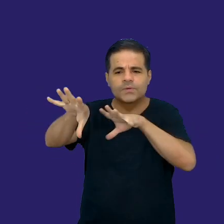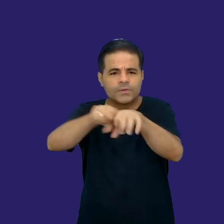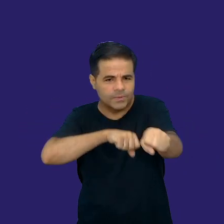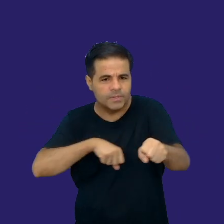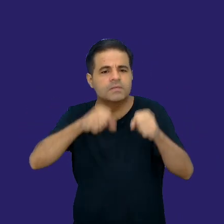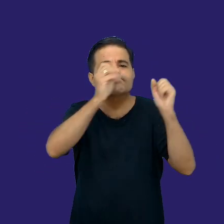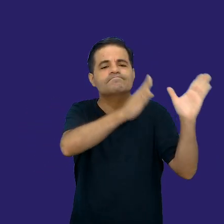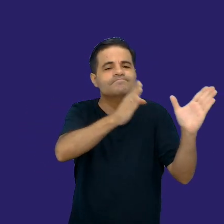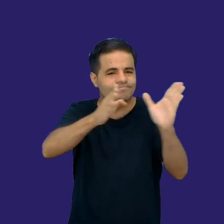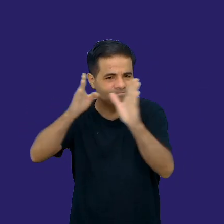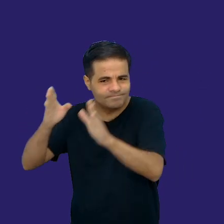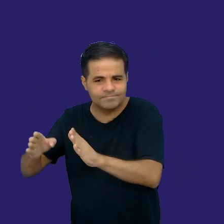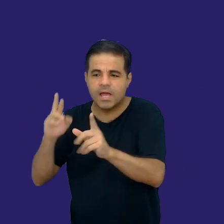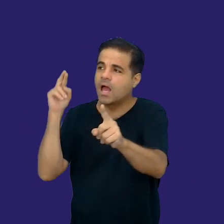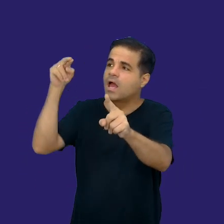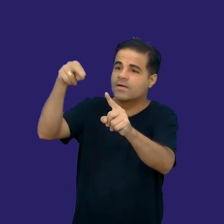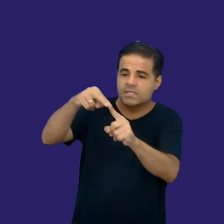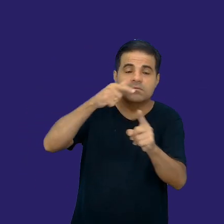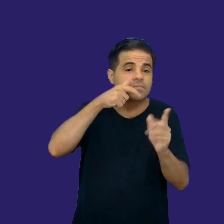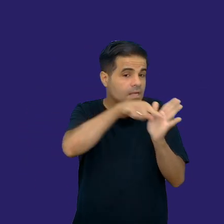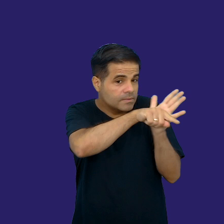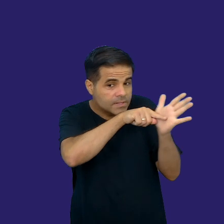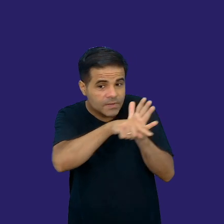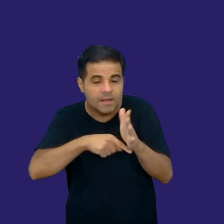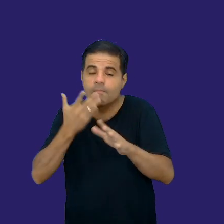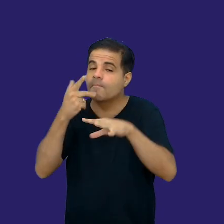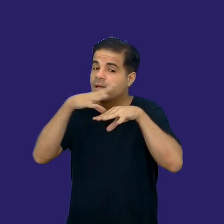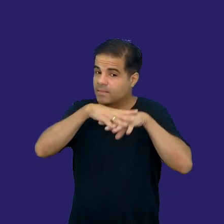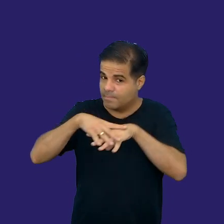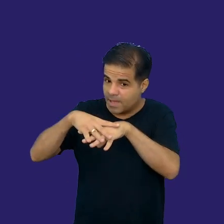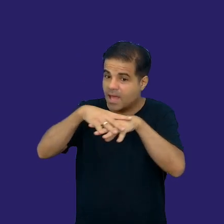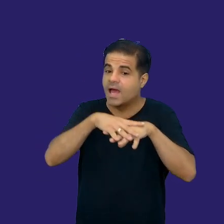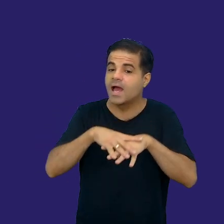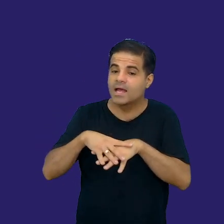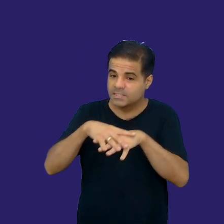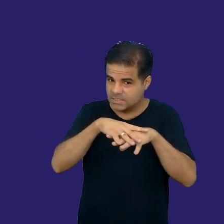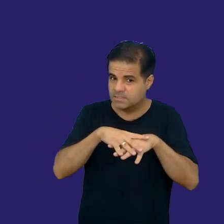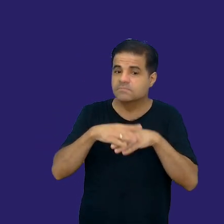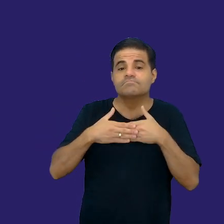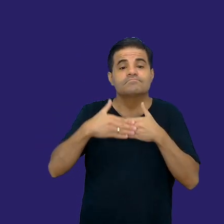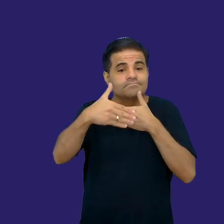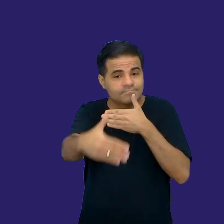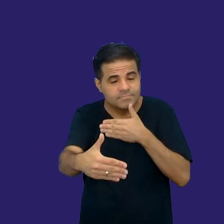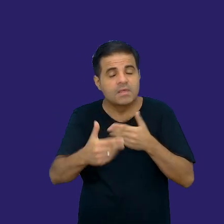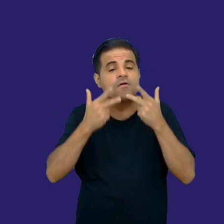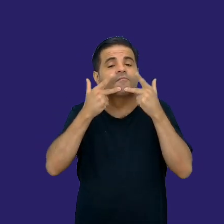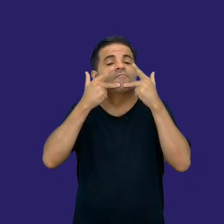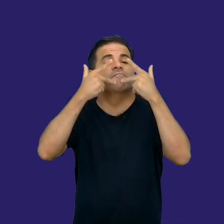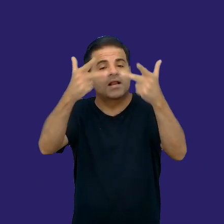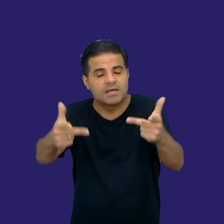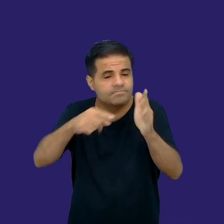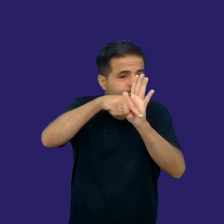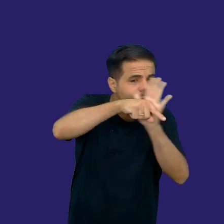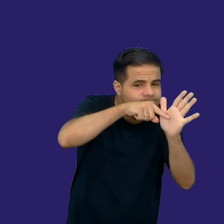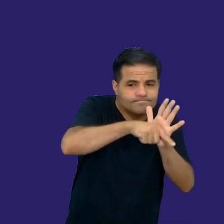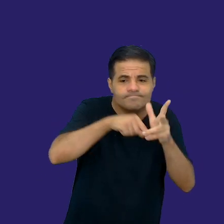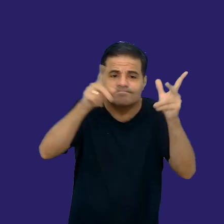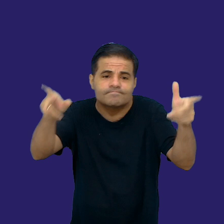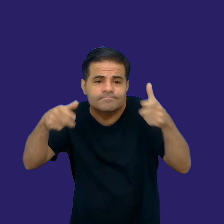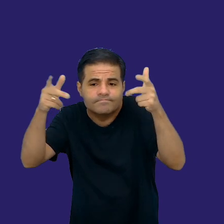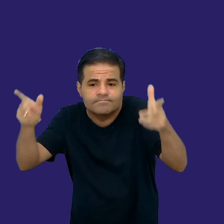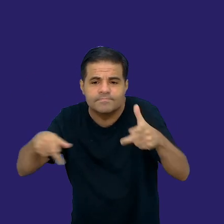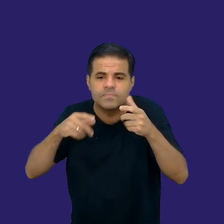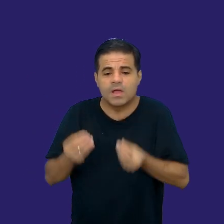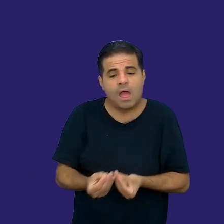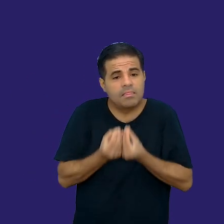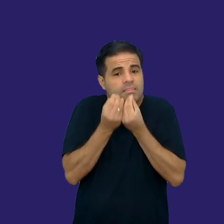na formação de etapa, referente à investigação matemática. Assim, falando de investigação matemática,